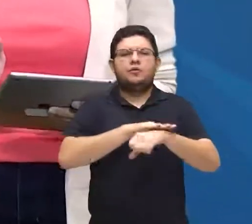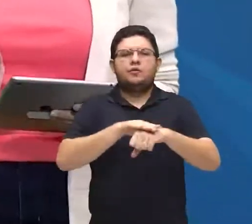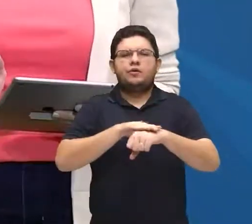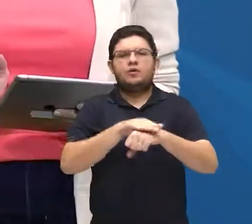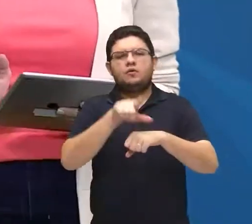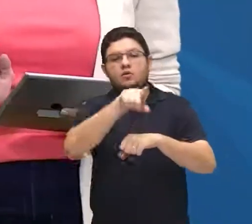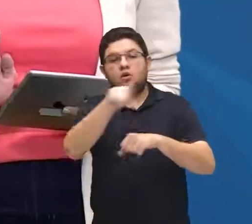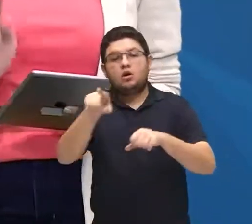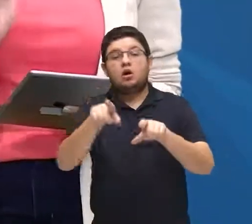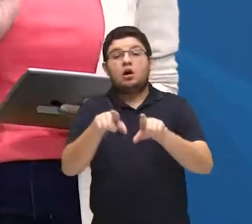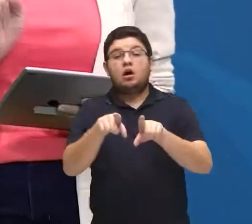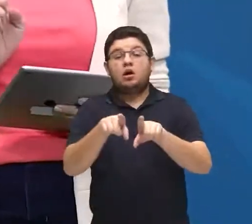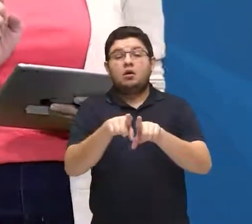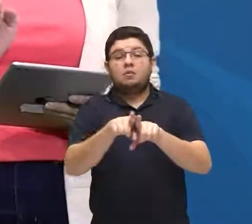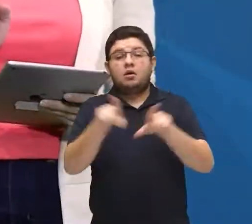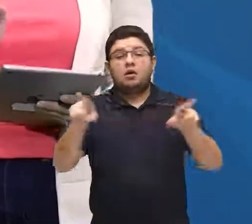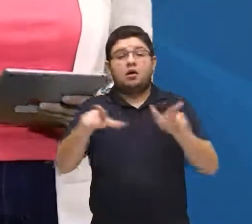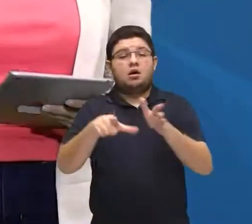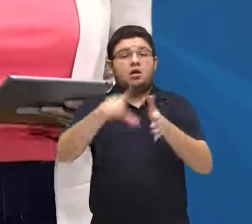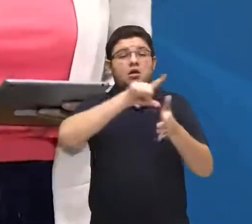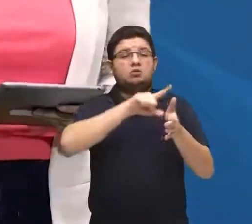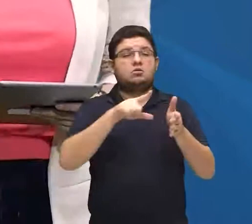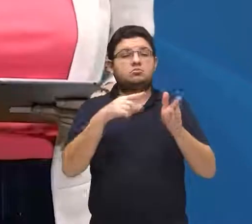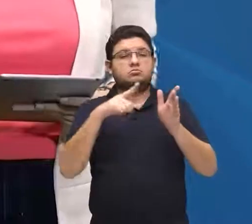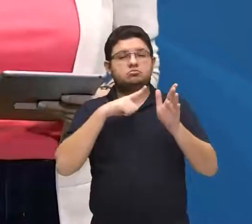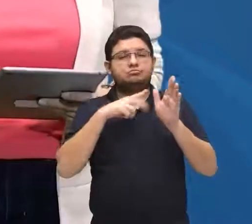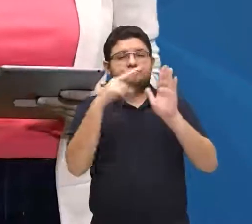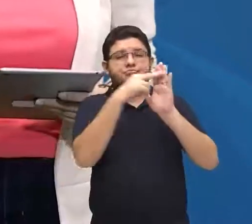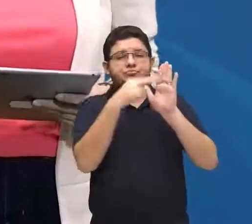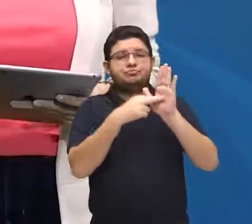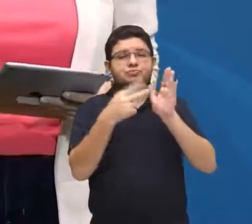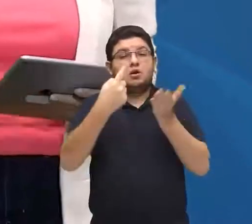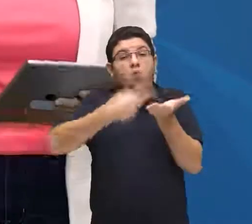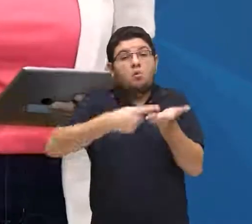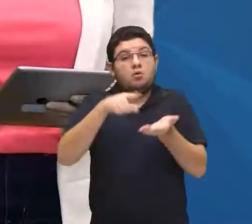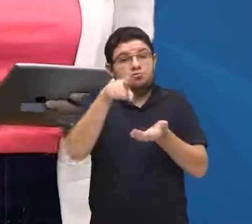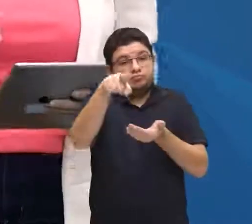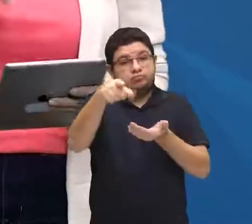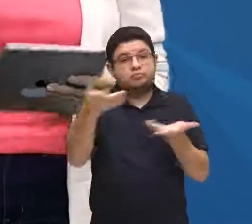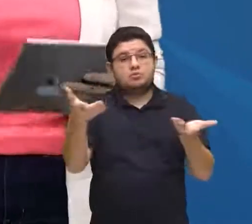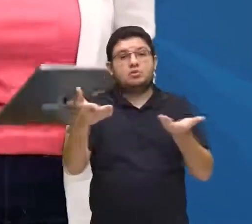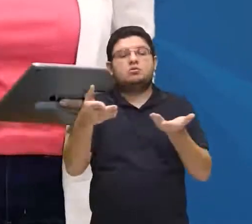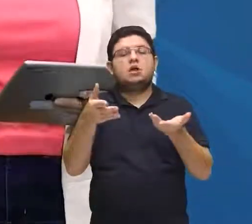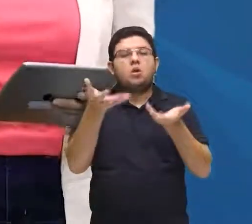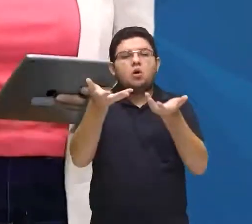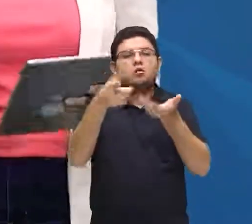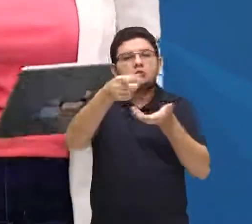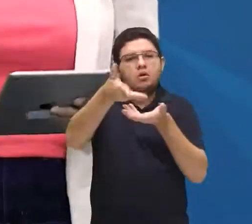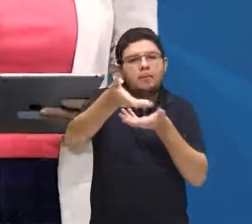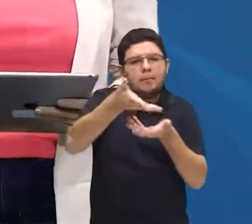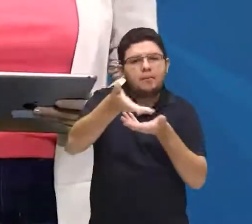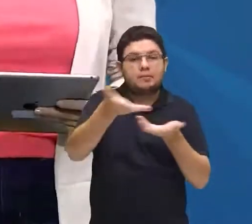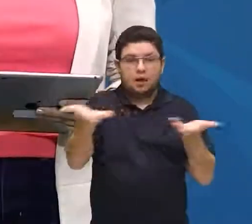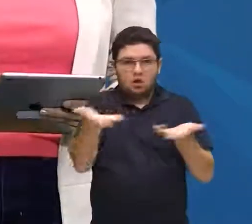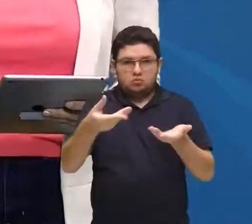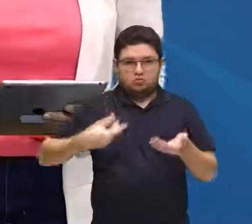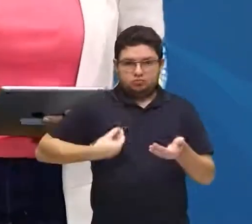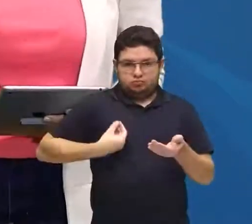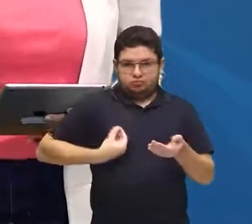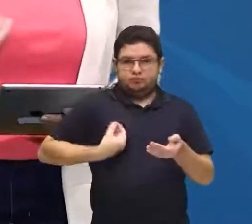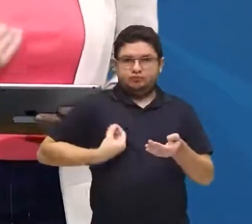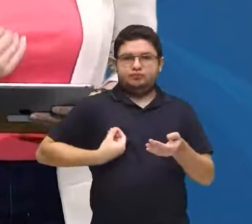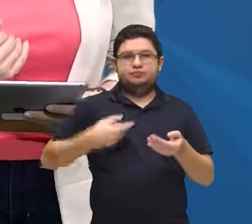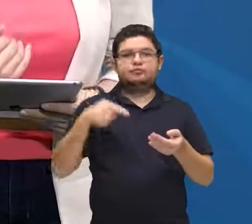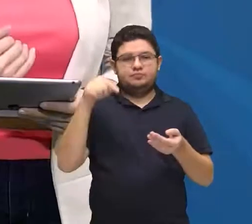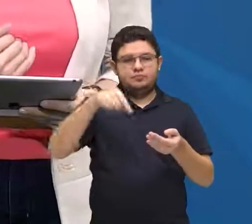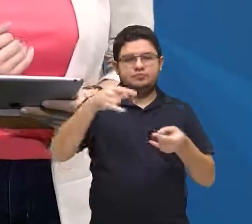alguns acordos e eu conto com a participação de vocês. A gente está ao vivo, não é? Via YouTube, no